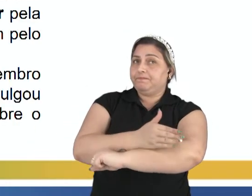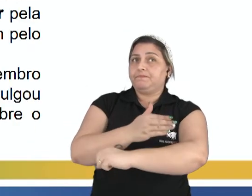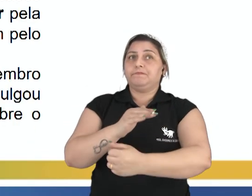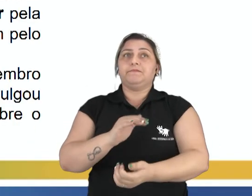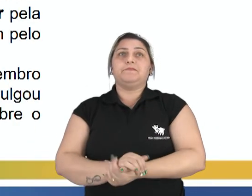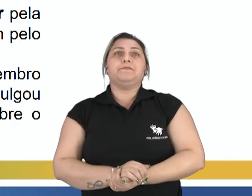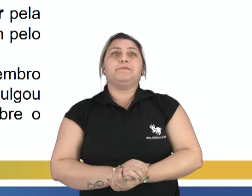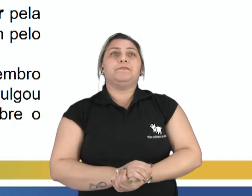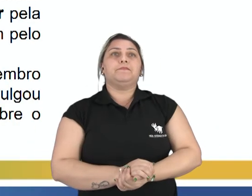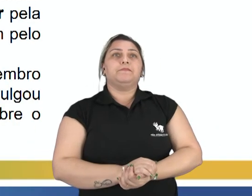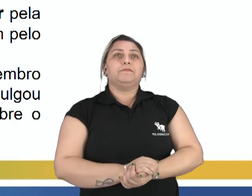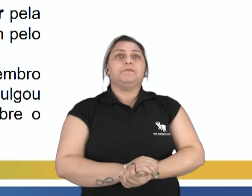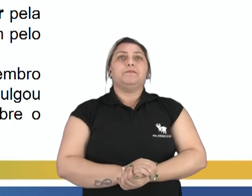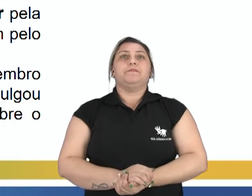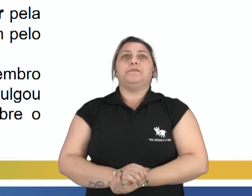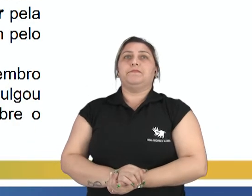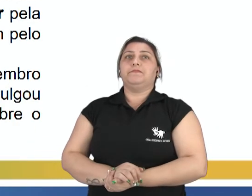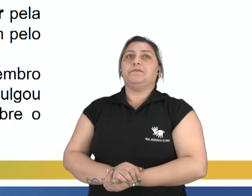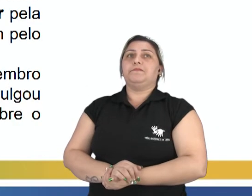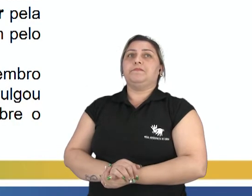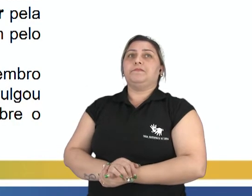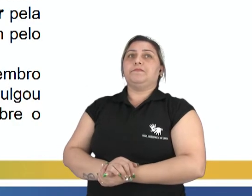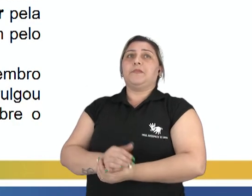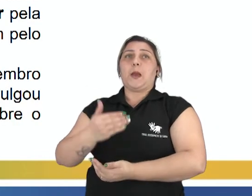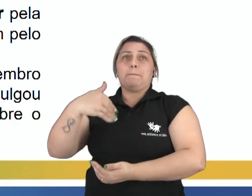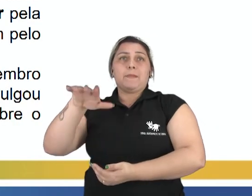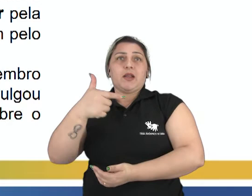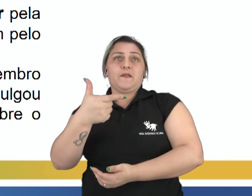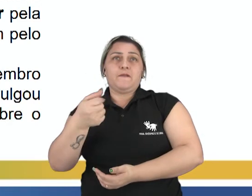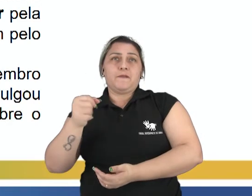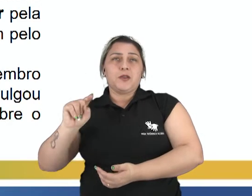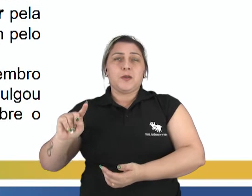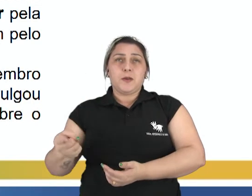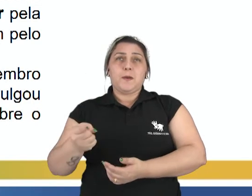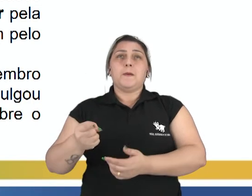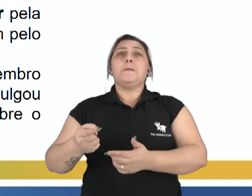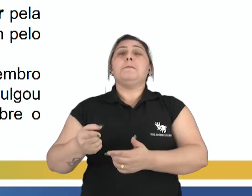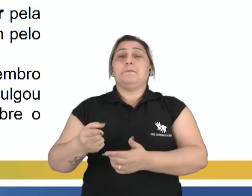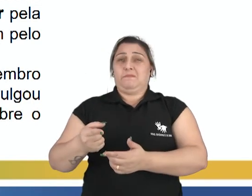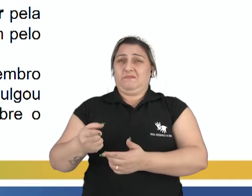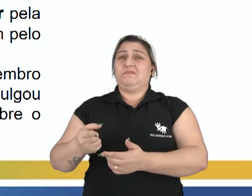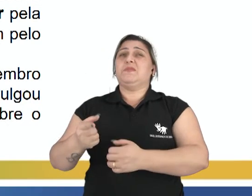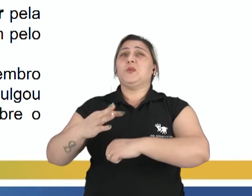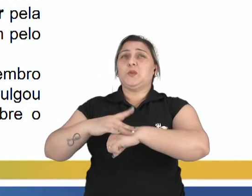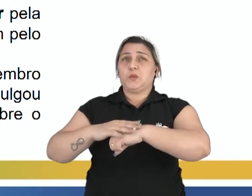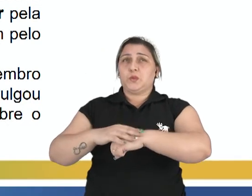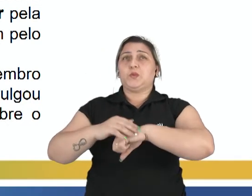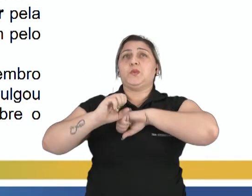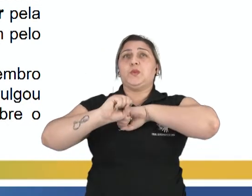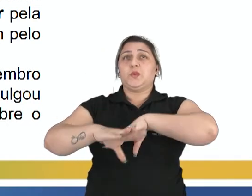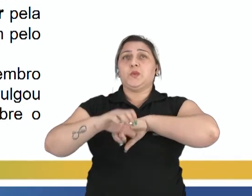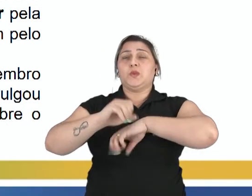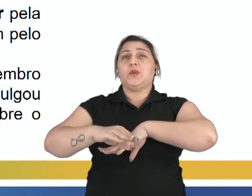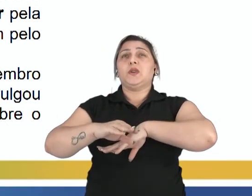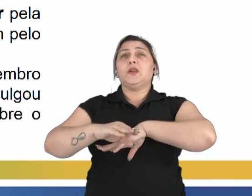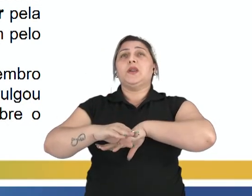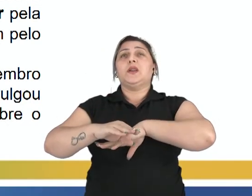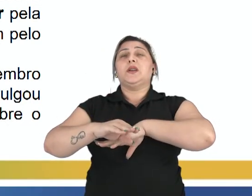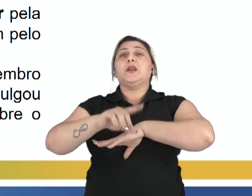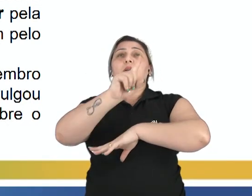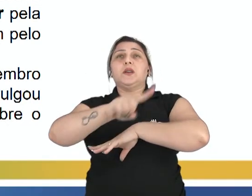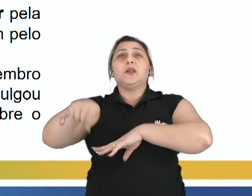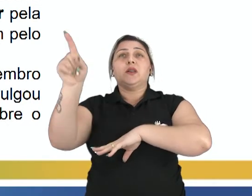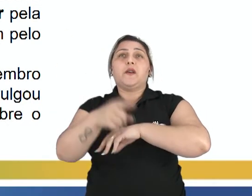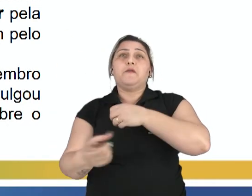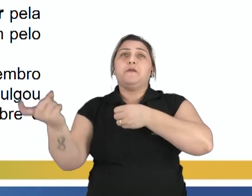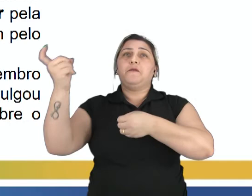exercitando. Com mais de 20 mil casos de Covid-19, Educação adia para 2021